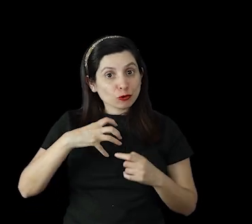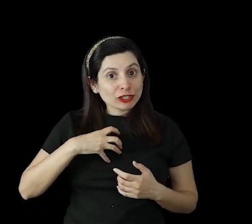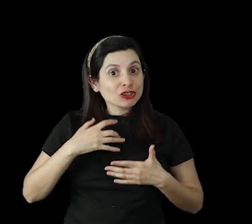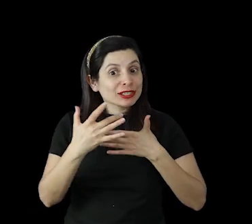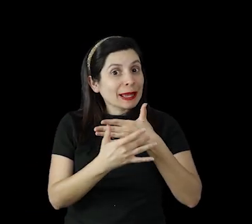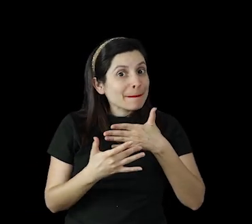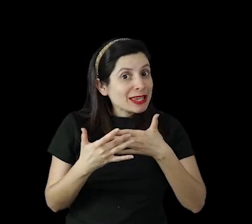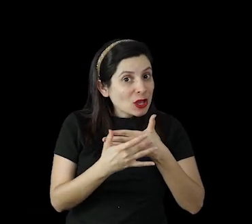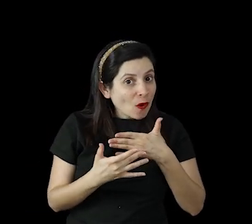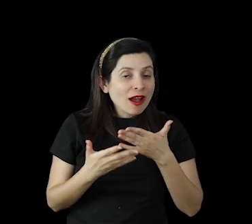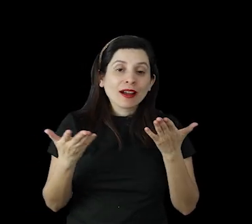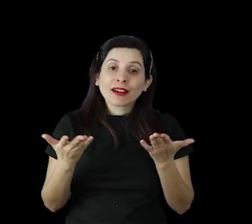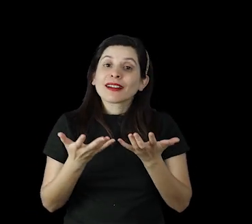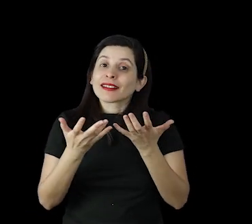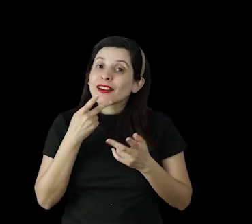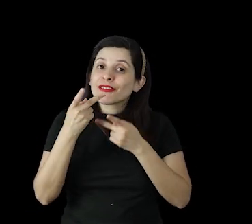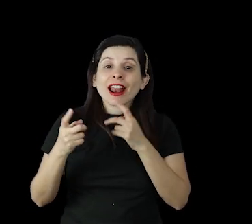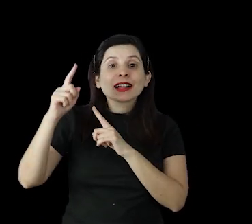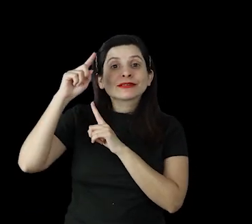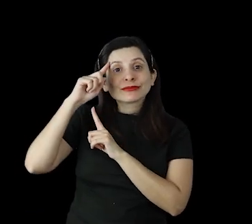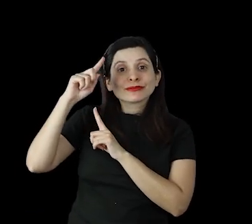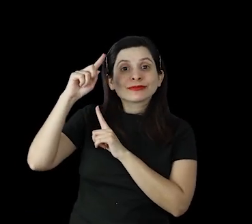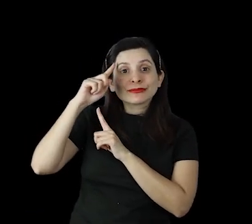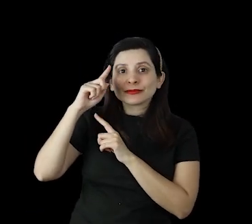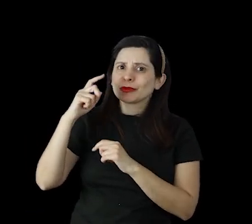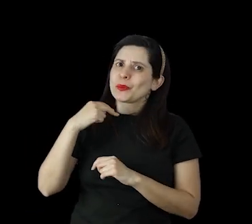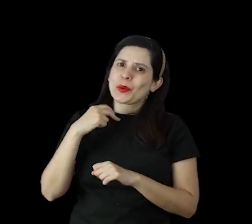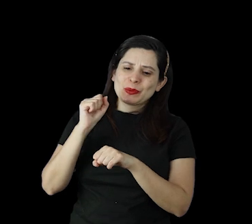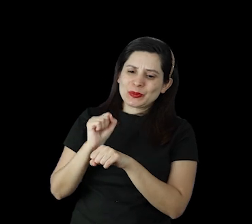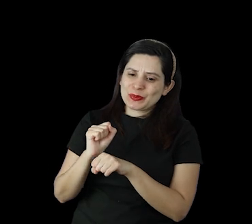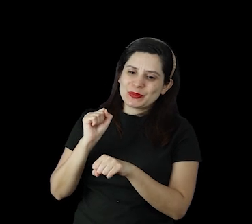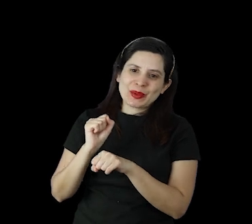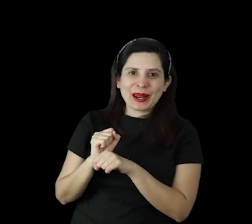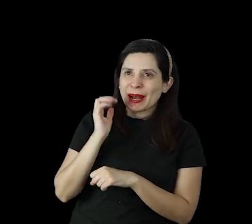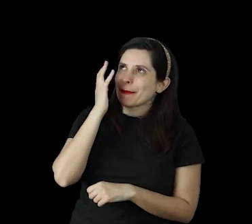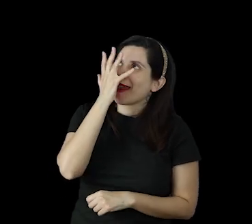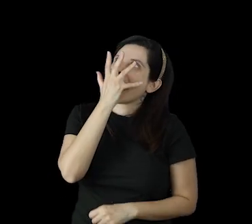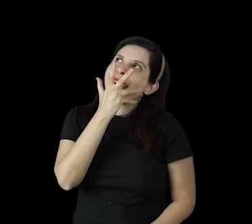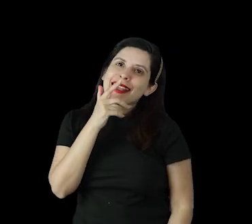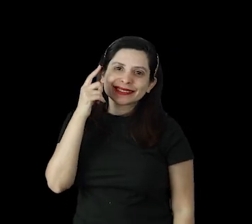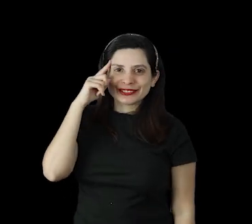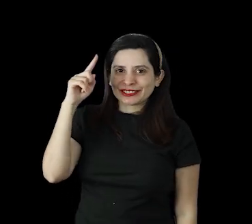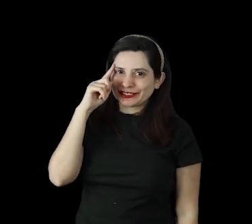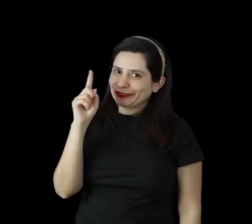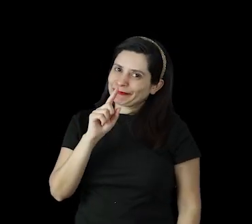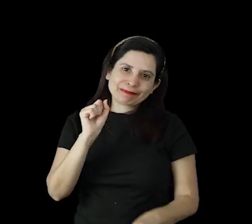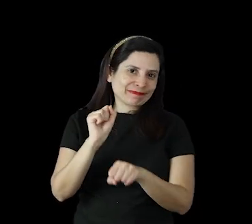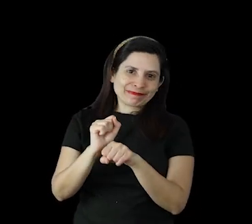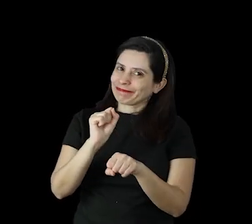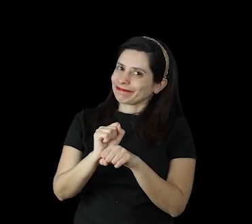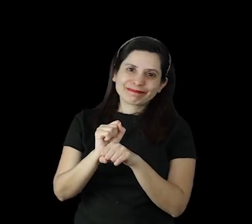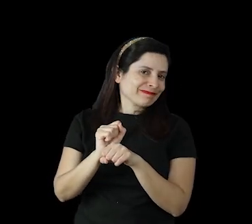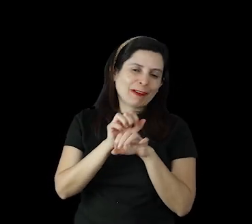eu quiser falar do cotidiano, eu não posso esperar da beleza do cotidiano, eu não posso esperar que eu vou fazer